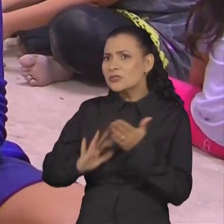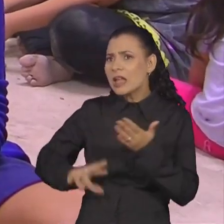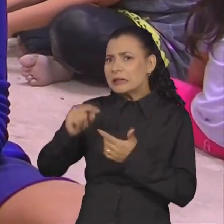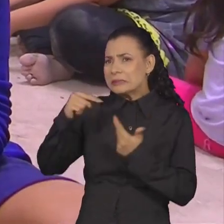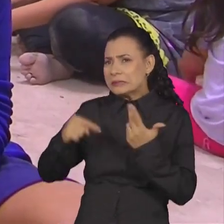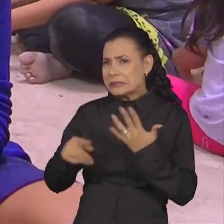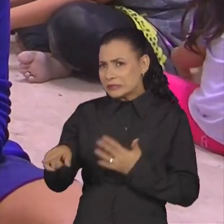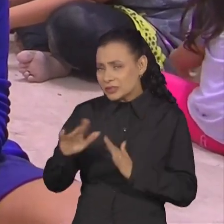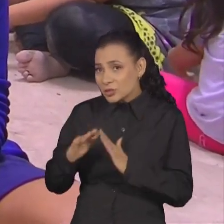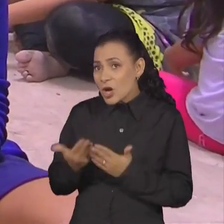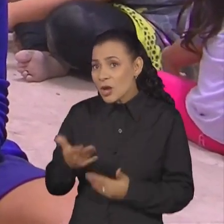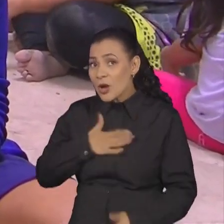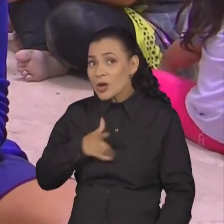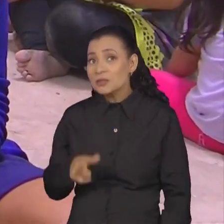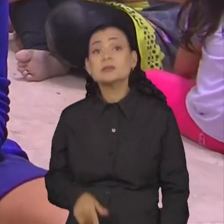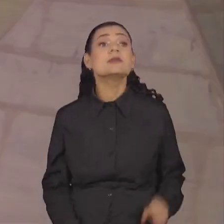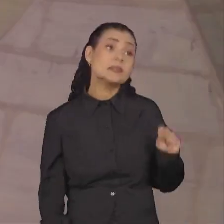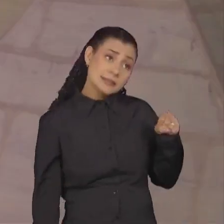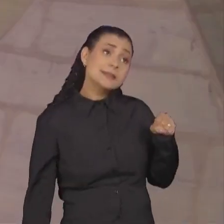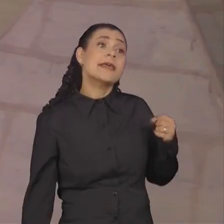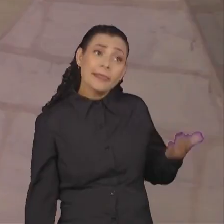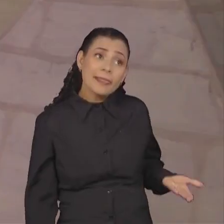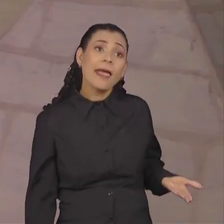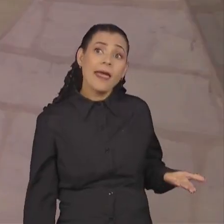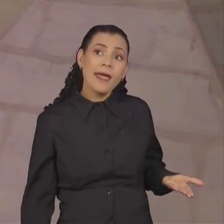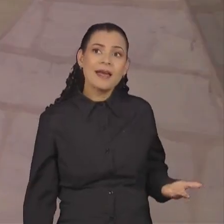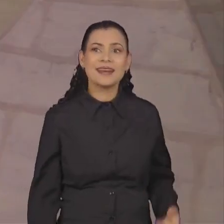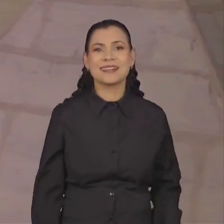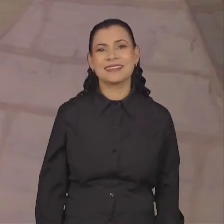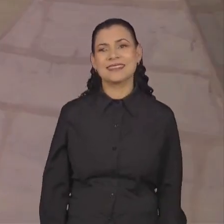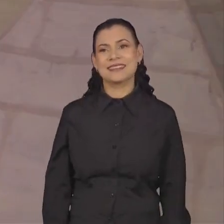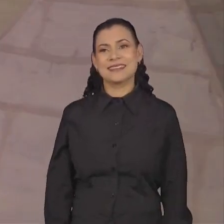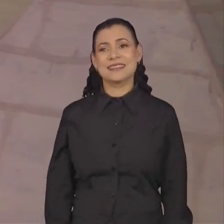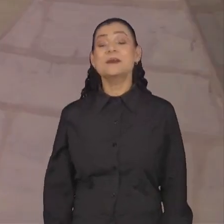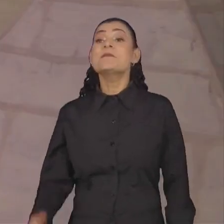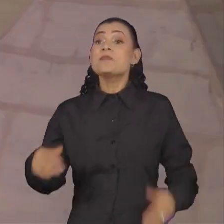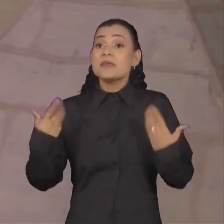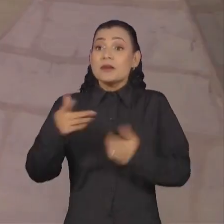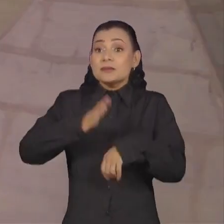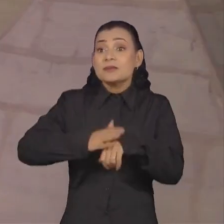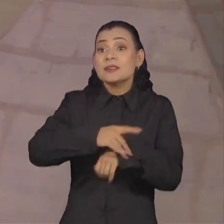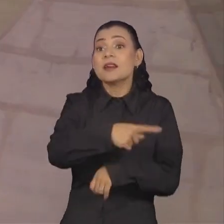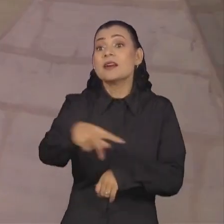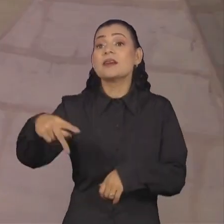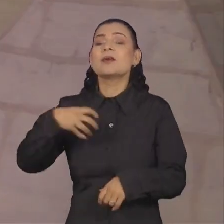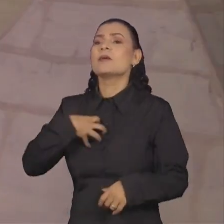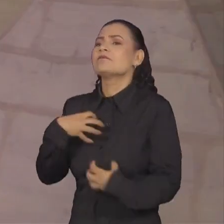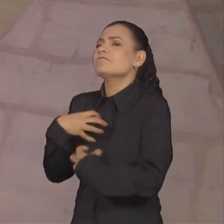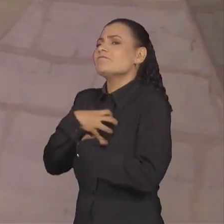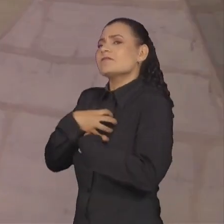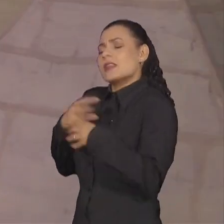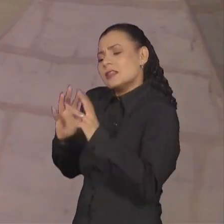aqui na escola? Sim, né? Aqui eles vão vivenciar a textura,